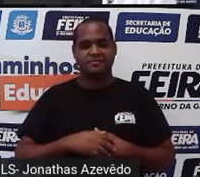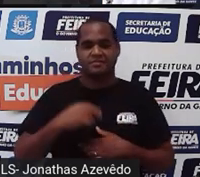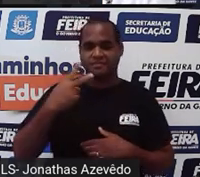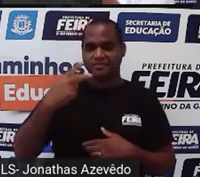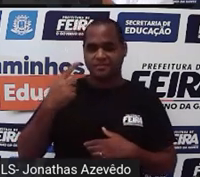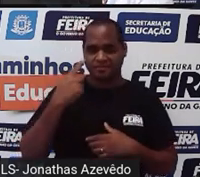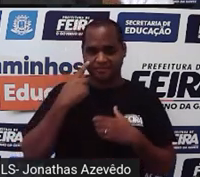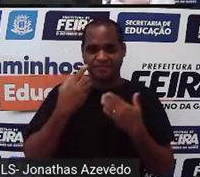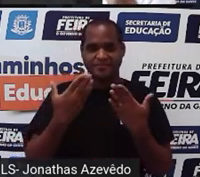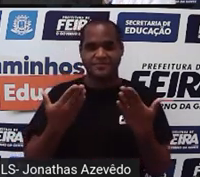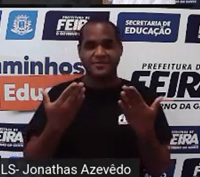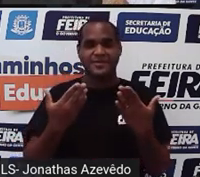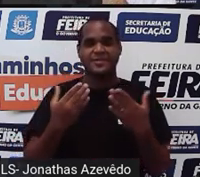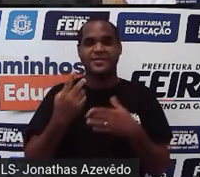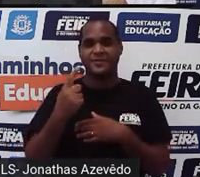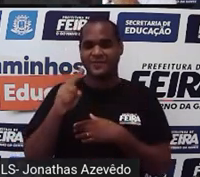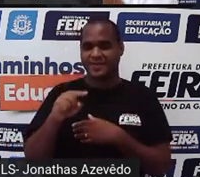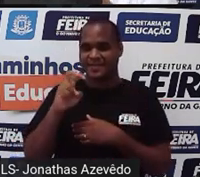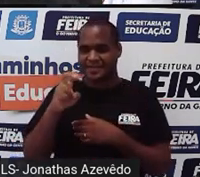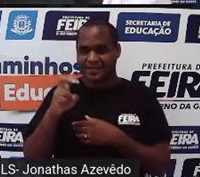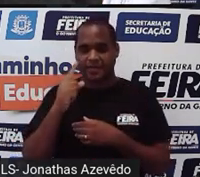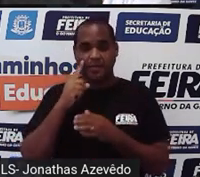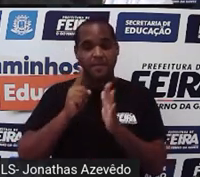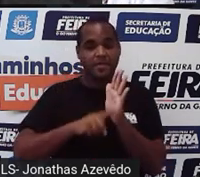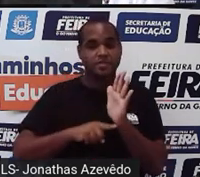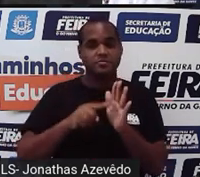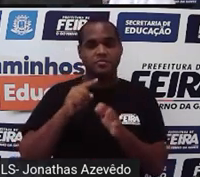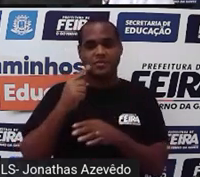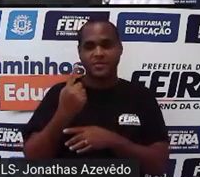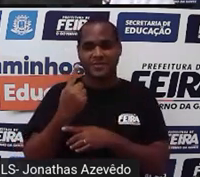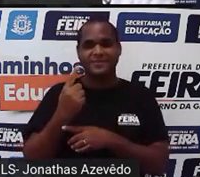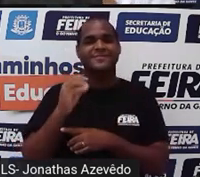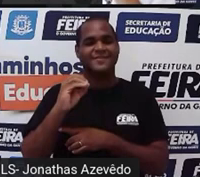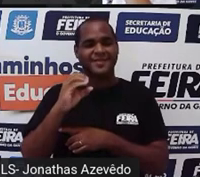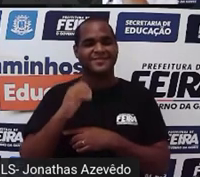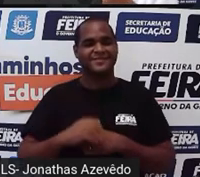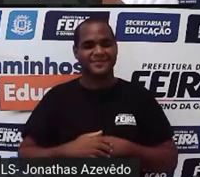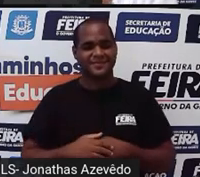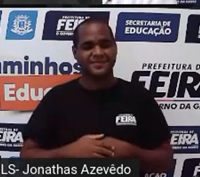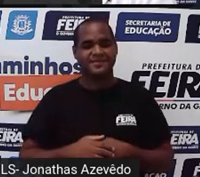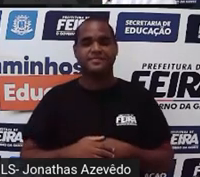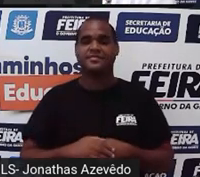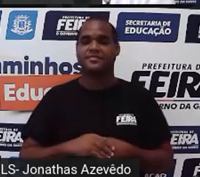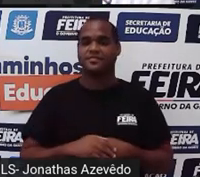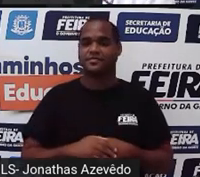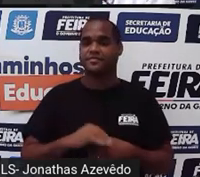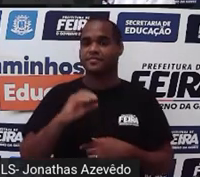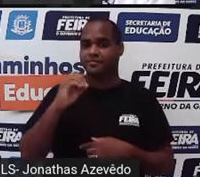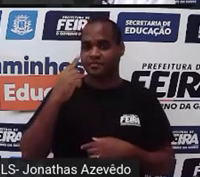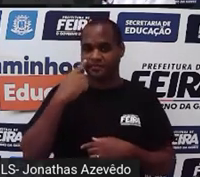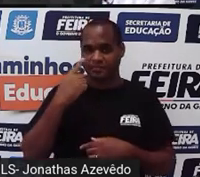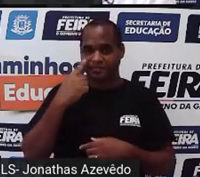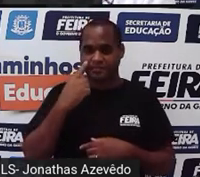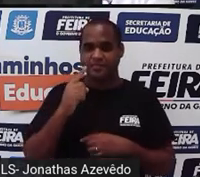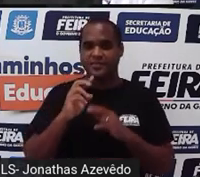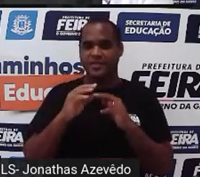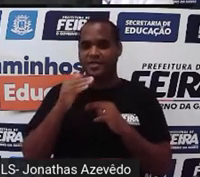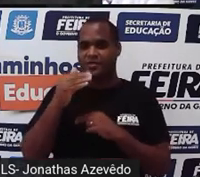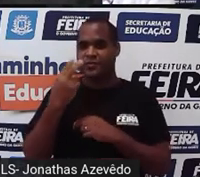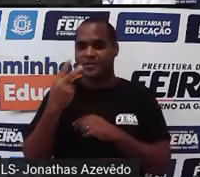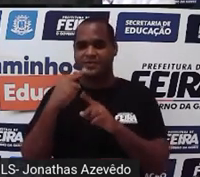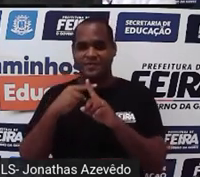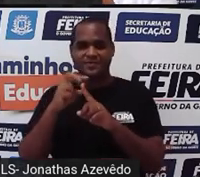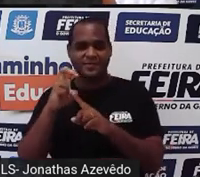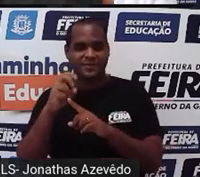duas vezes x que é 52 vezes 5 - yk 0 - 0 duas vezes cinco dá 1010